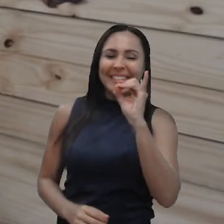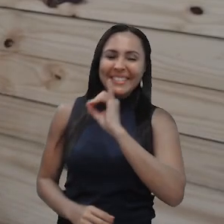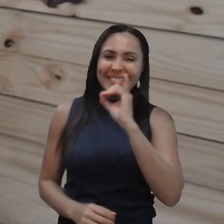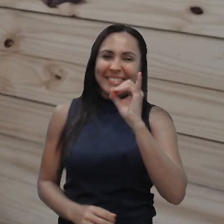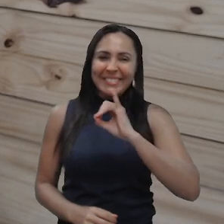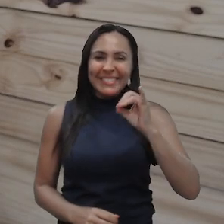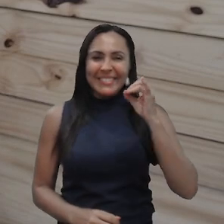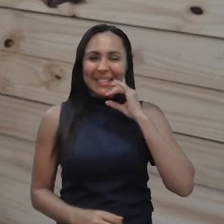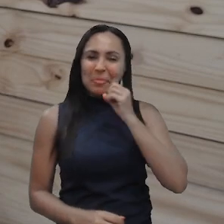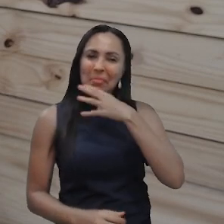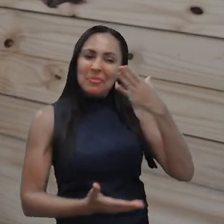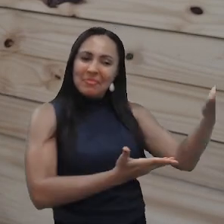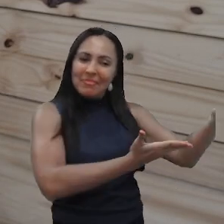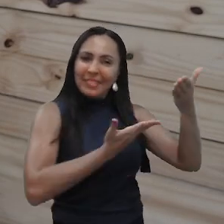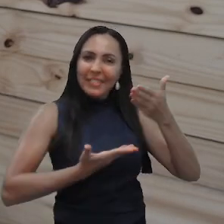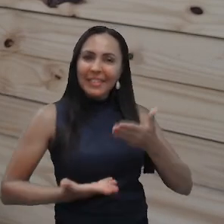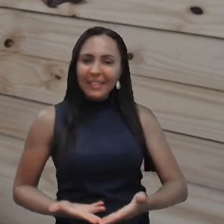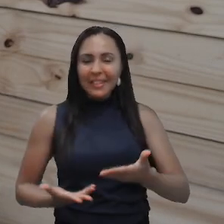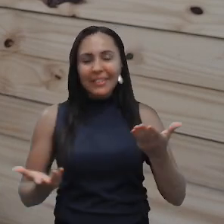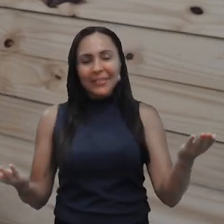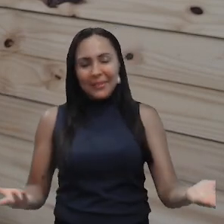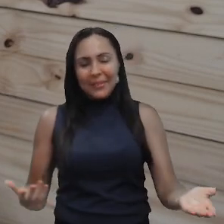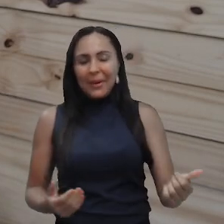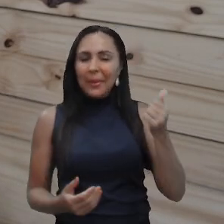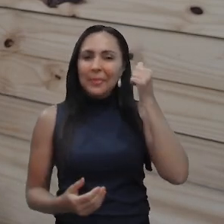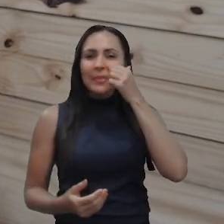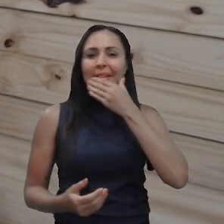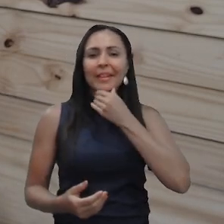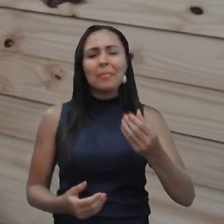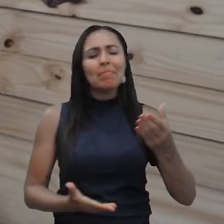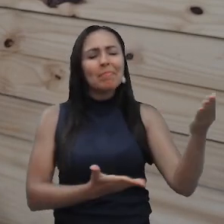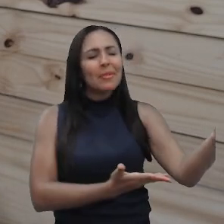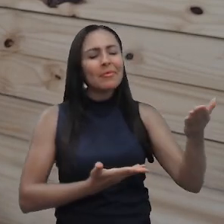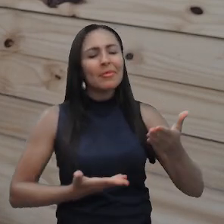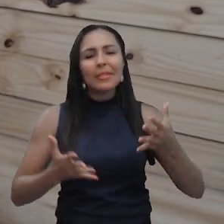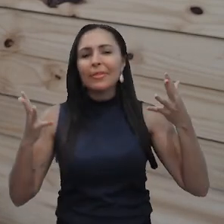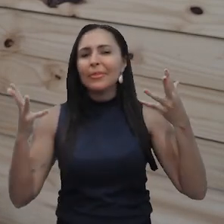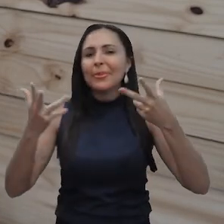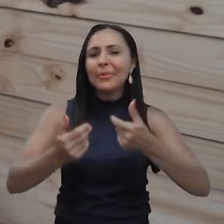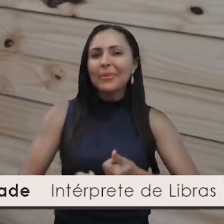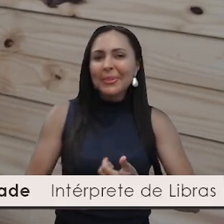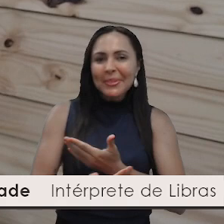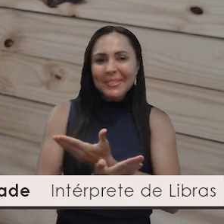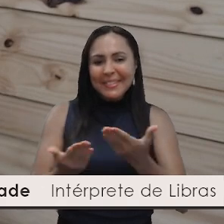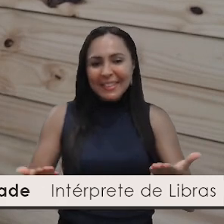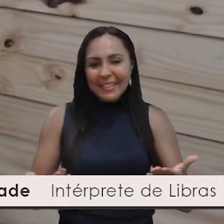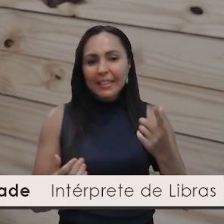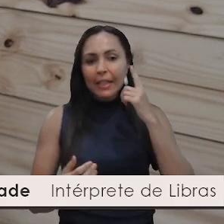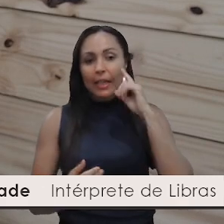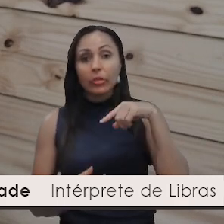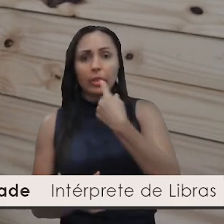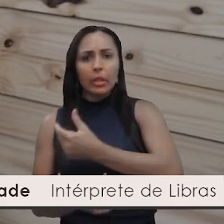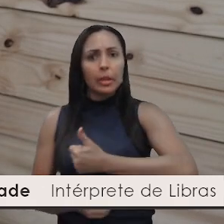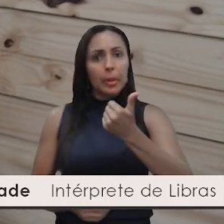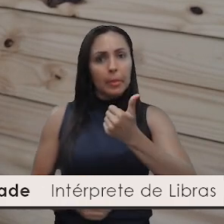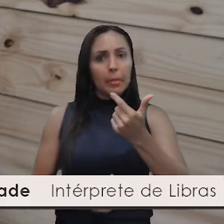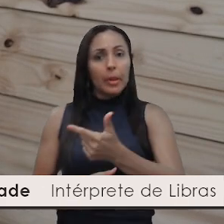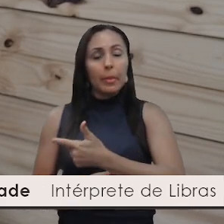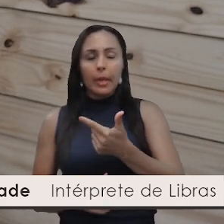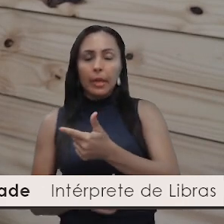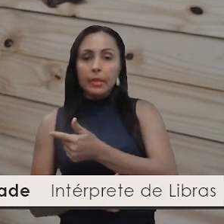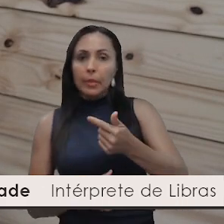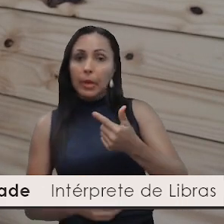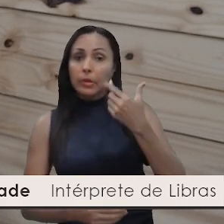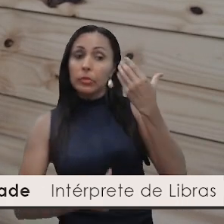Olá, sejam todos bem-vindos, bem-vindas, bem-vindes. A gente está na primeira disciplina do semestre,